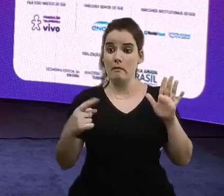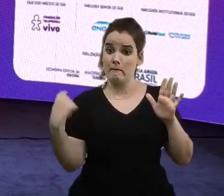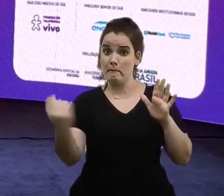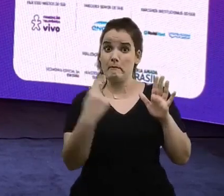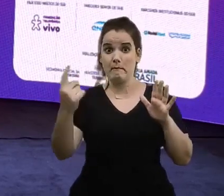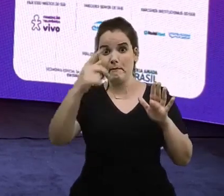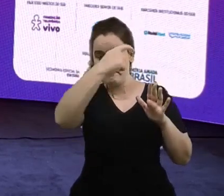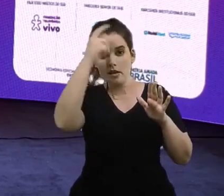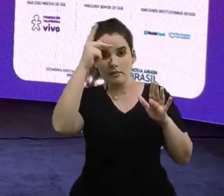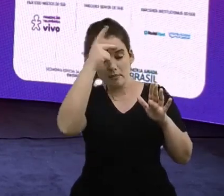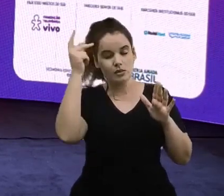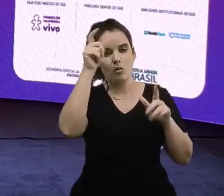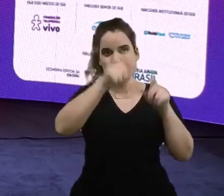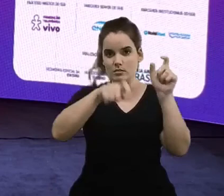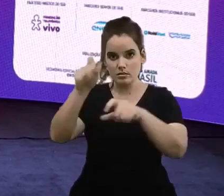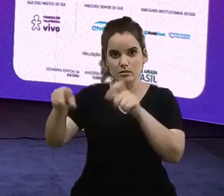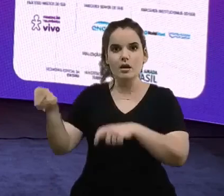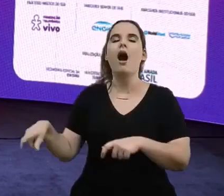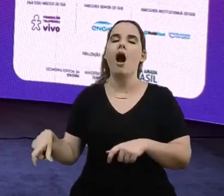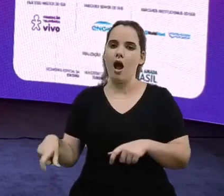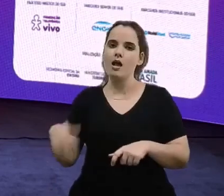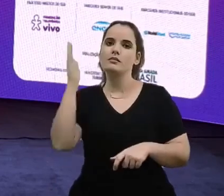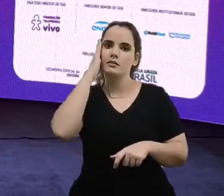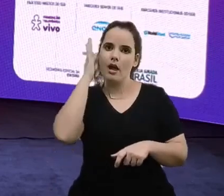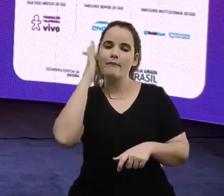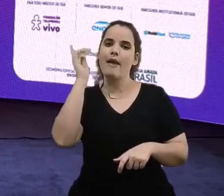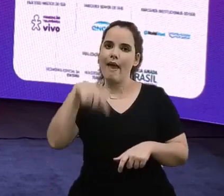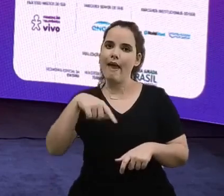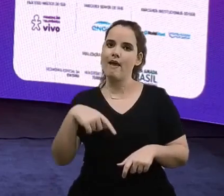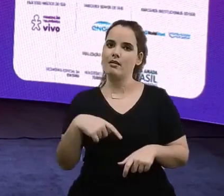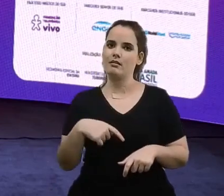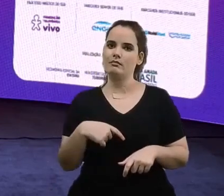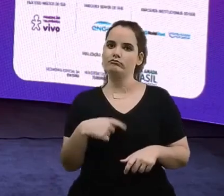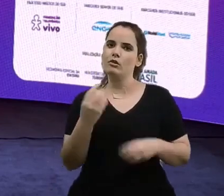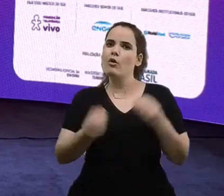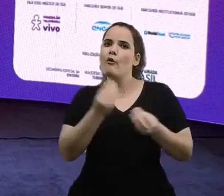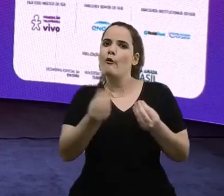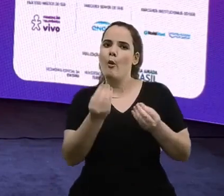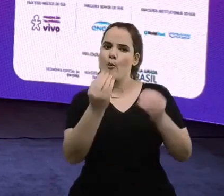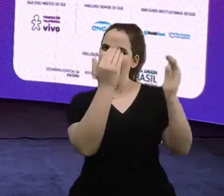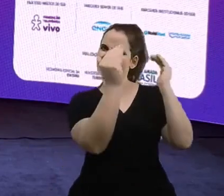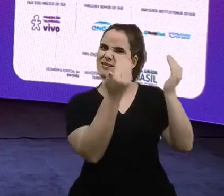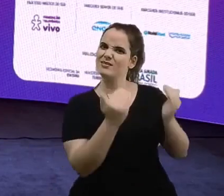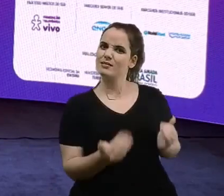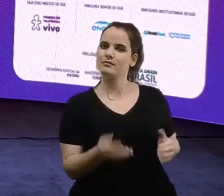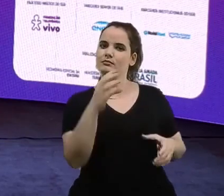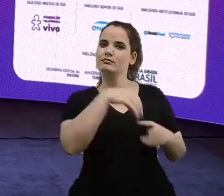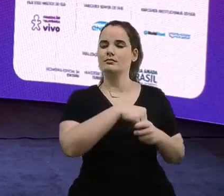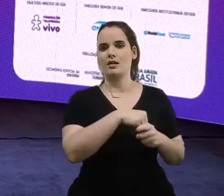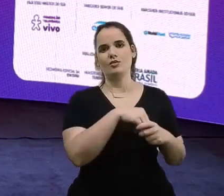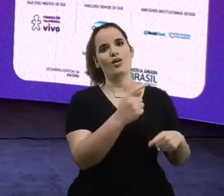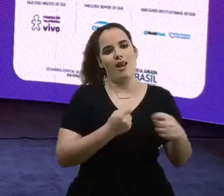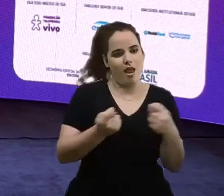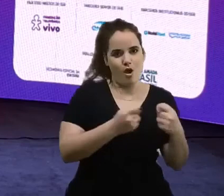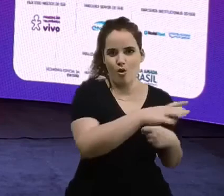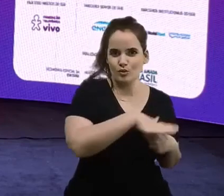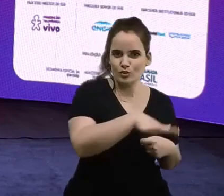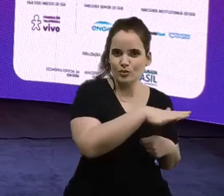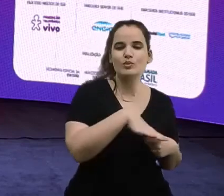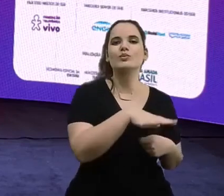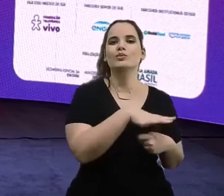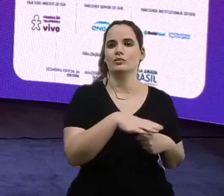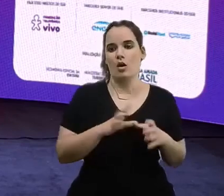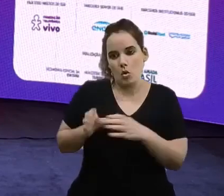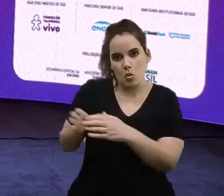realmente passem por essa construção dessa cultura analítica dentro do negócio, né, por todos os níveis, por todas as equipes de dentro